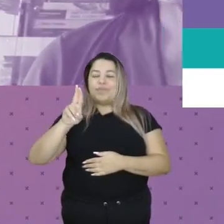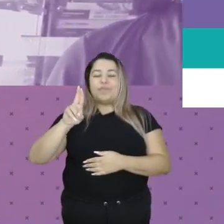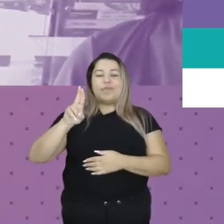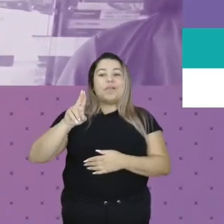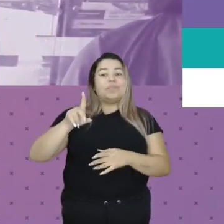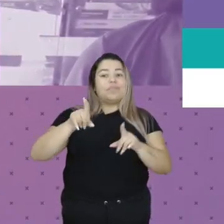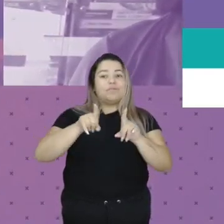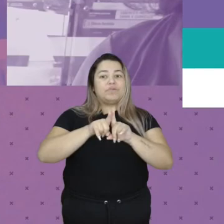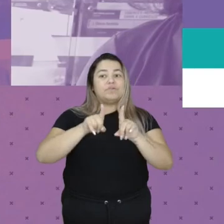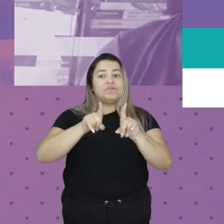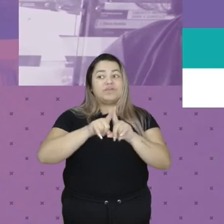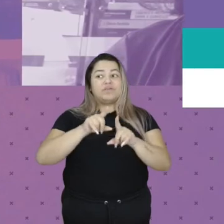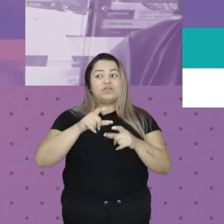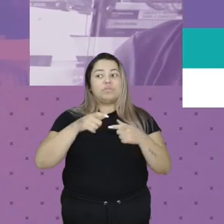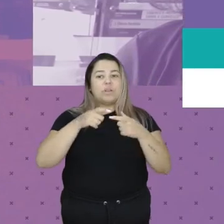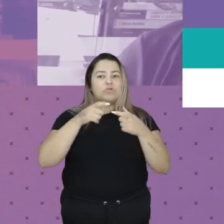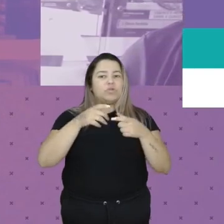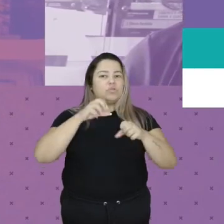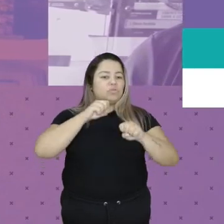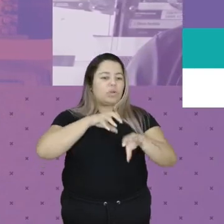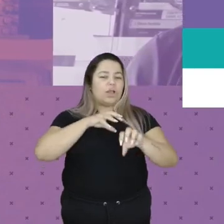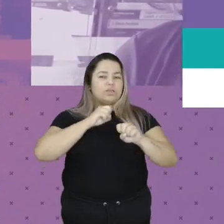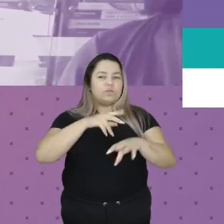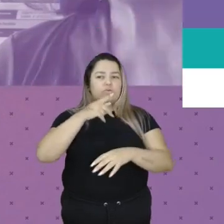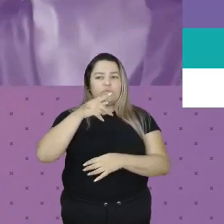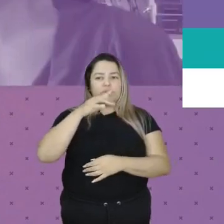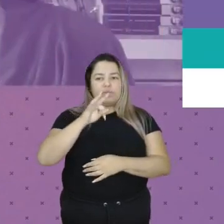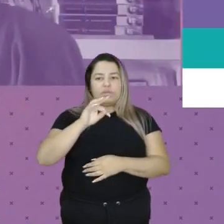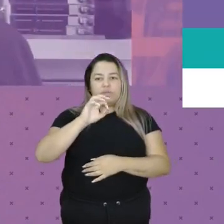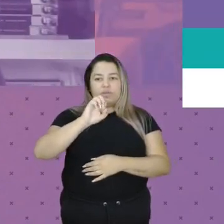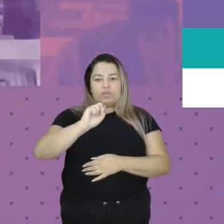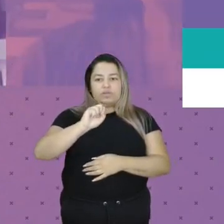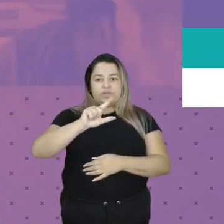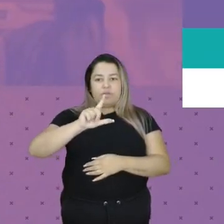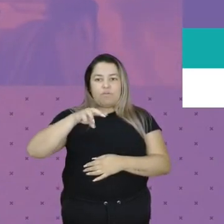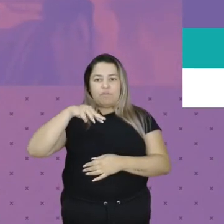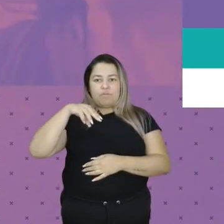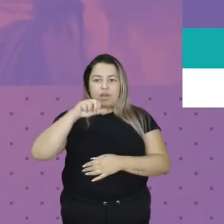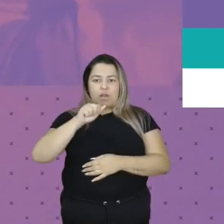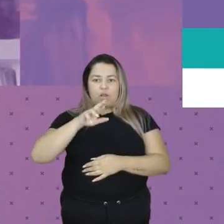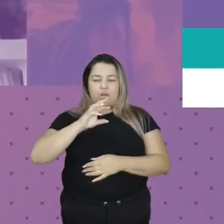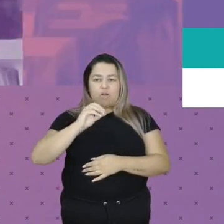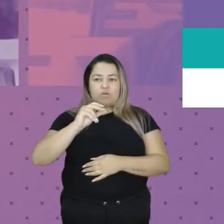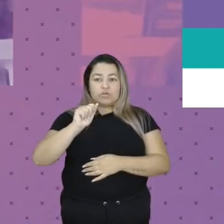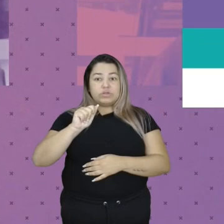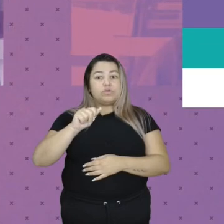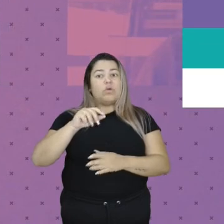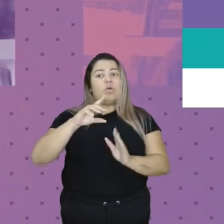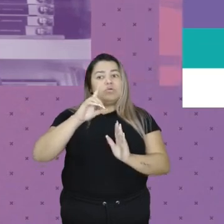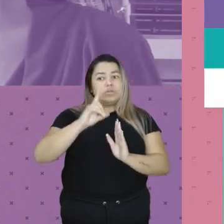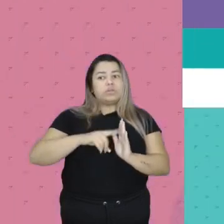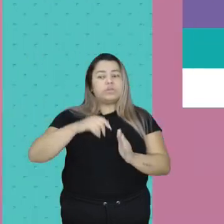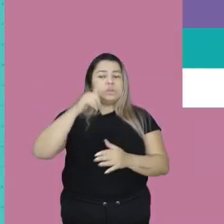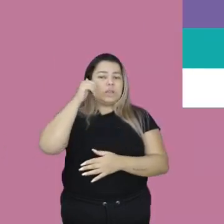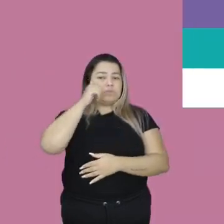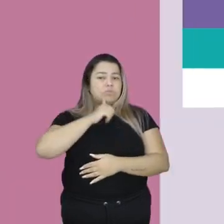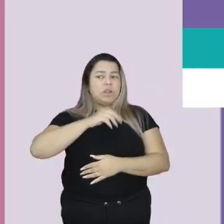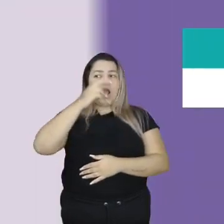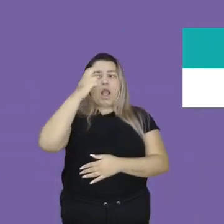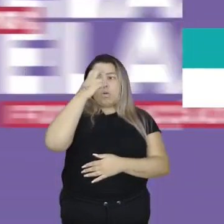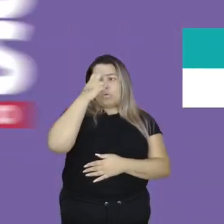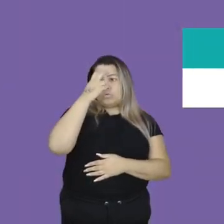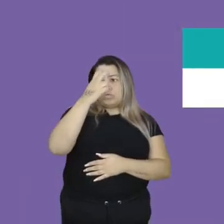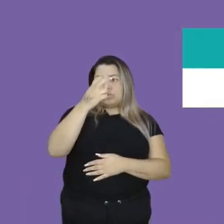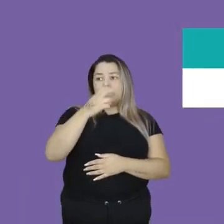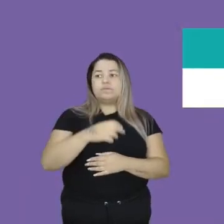coordenação do Setorial Nacional de Educação do PT, Selma Rocha. E o tema será o direito das mulheres à